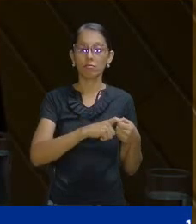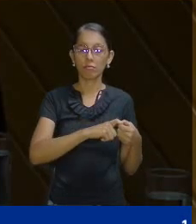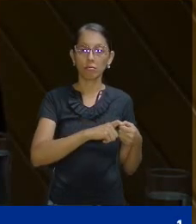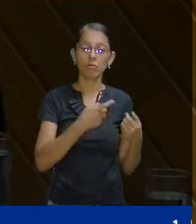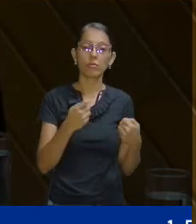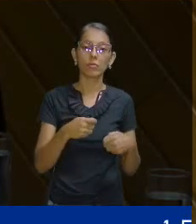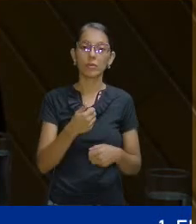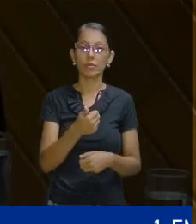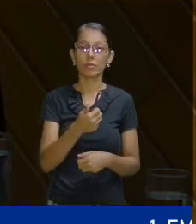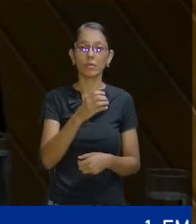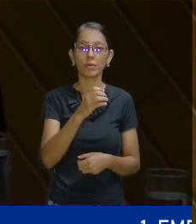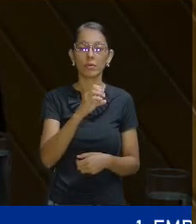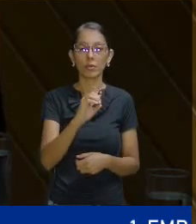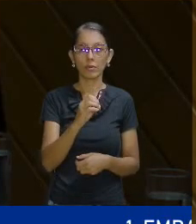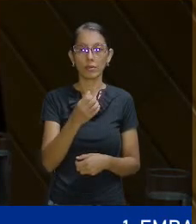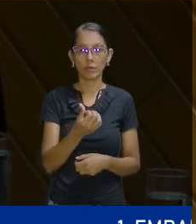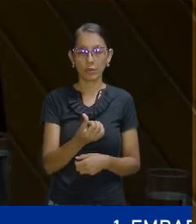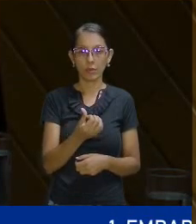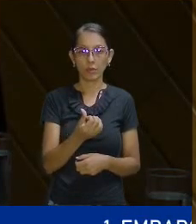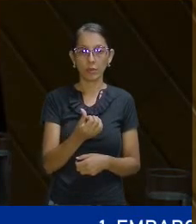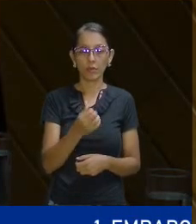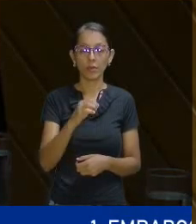R$